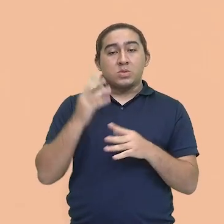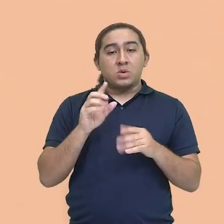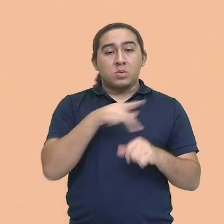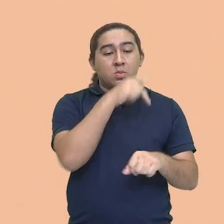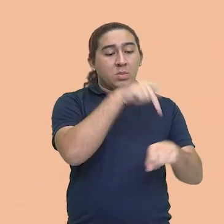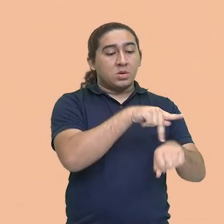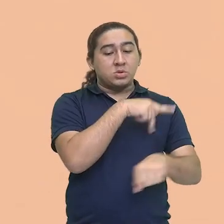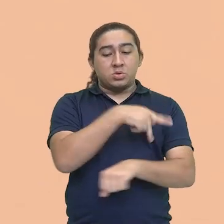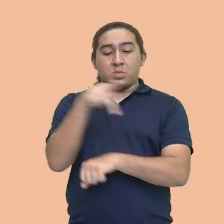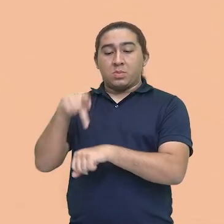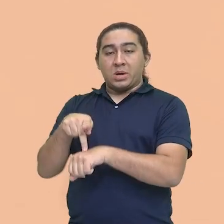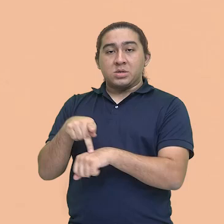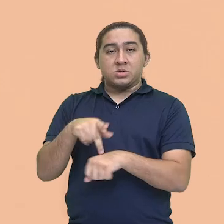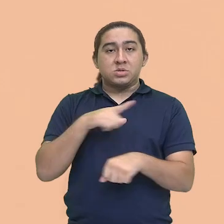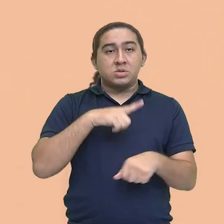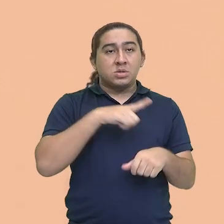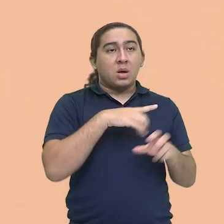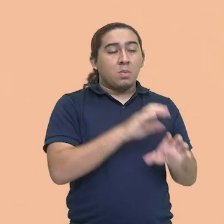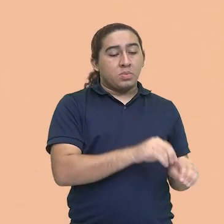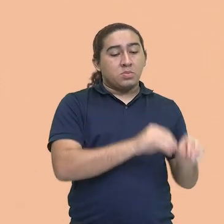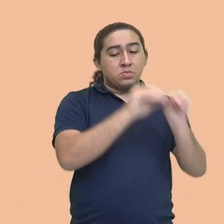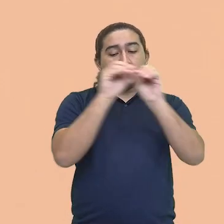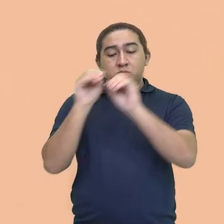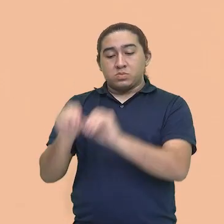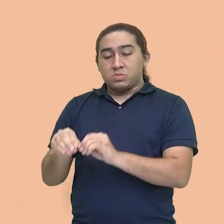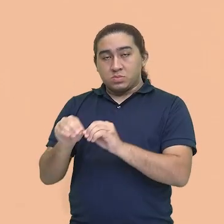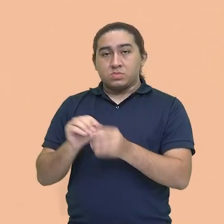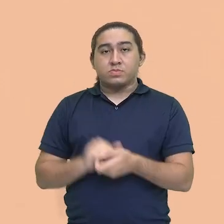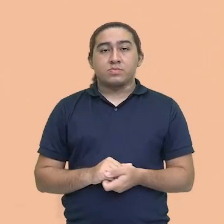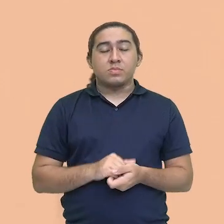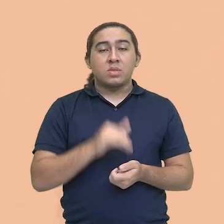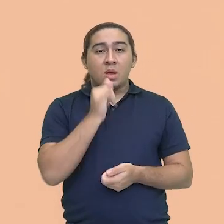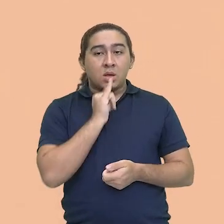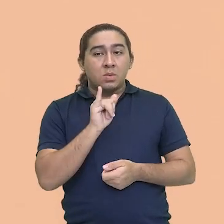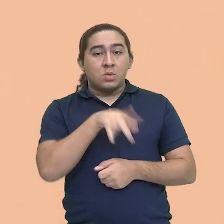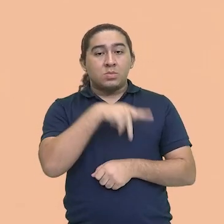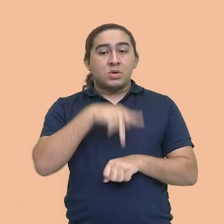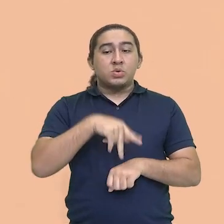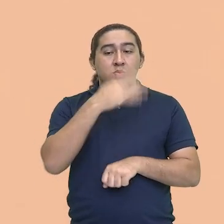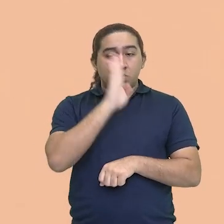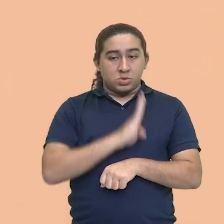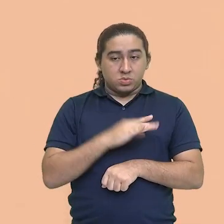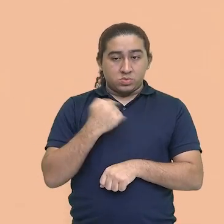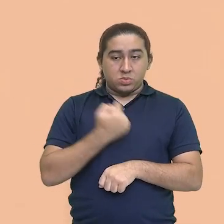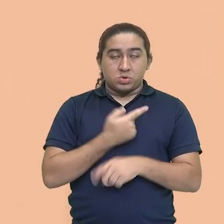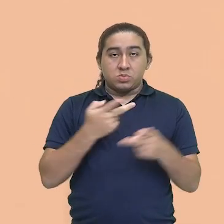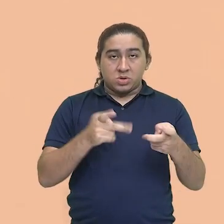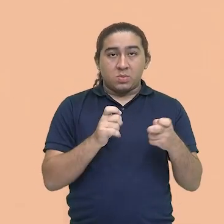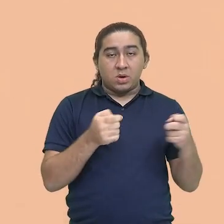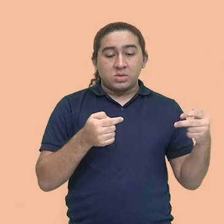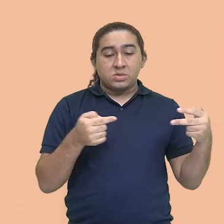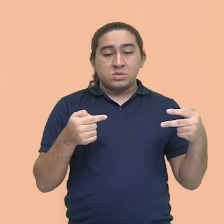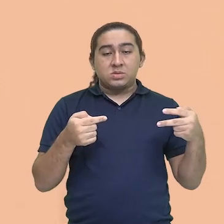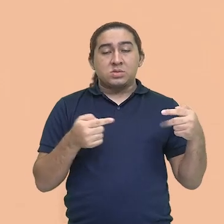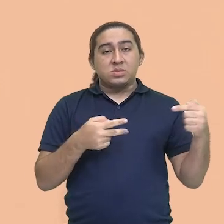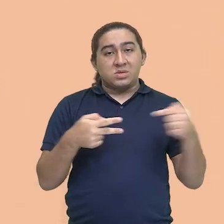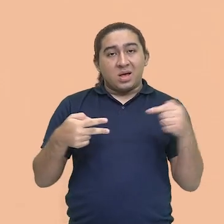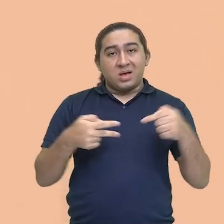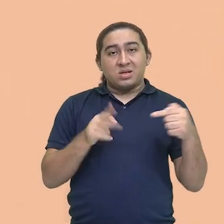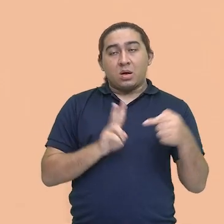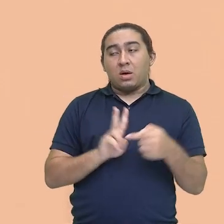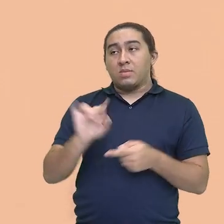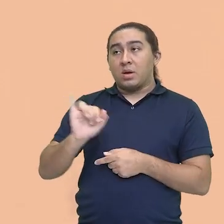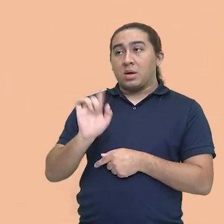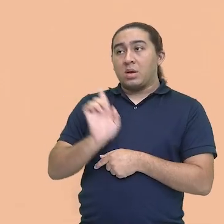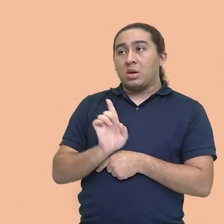país ou de um continente para o outro, né? Como é no caso aí do Brasil, que a gente viu ali a setinha indo em direção ao